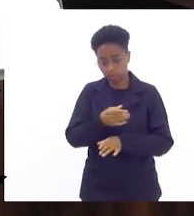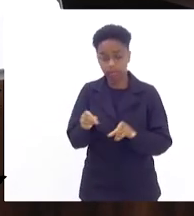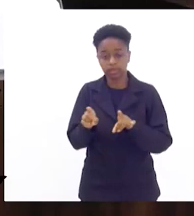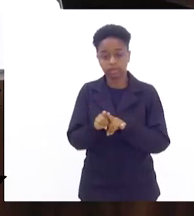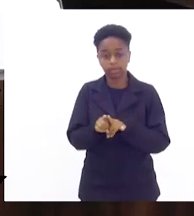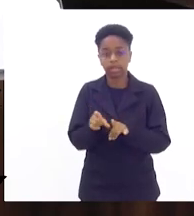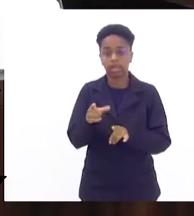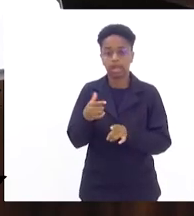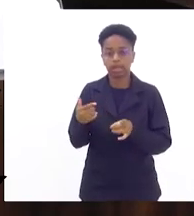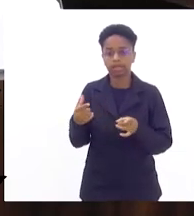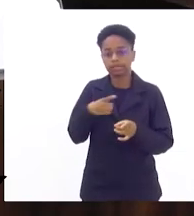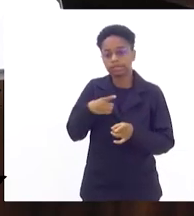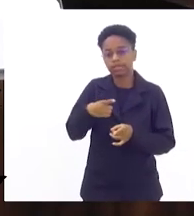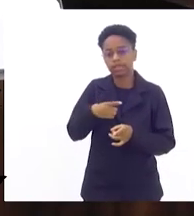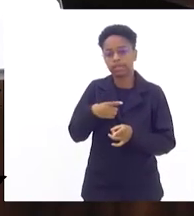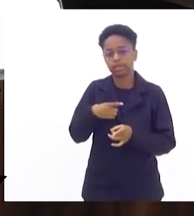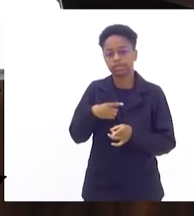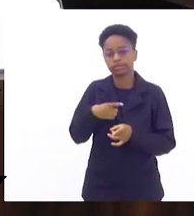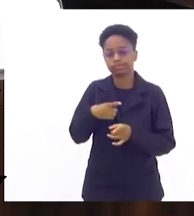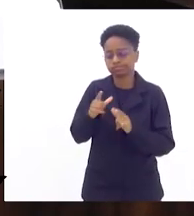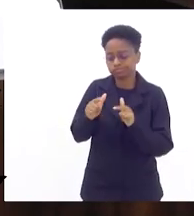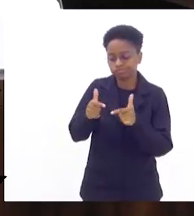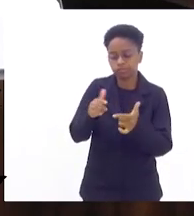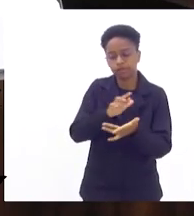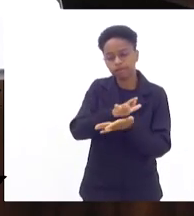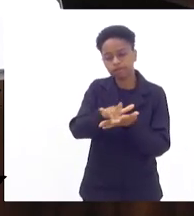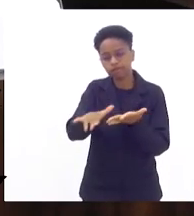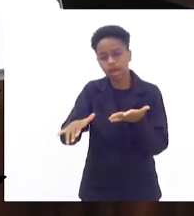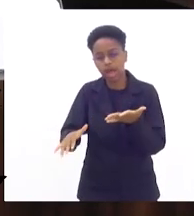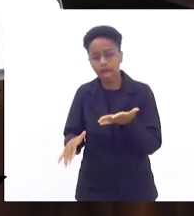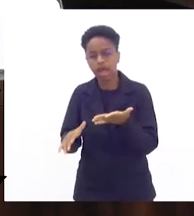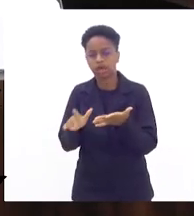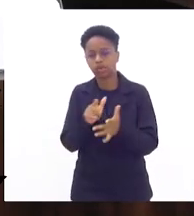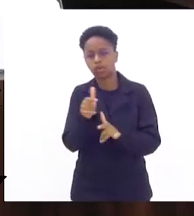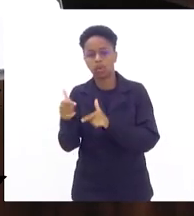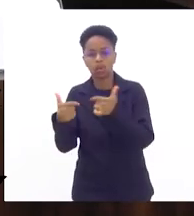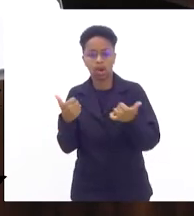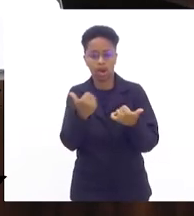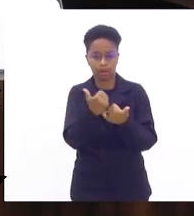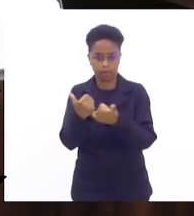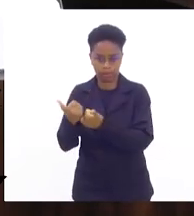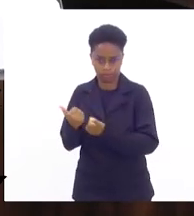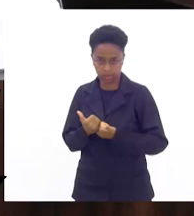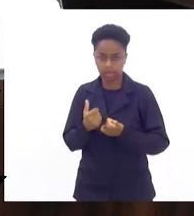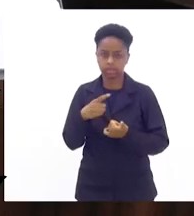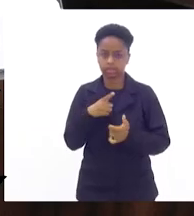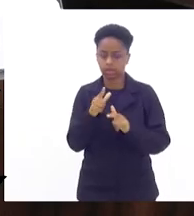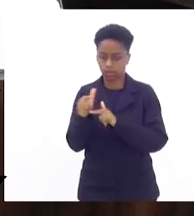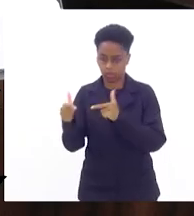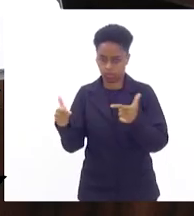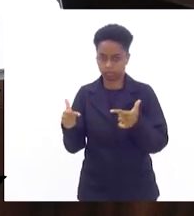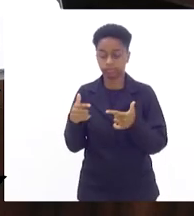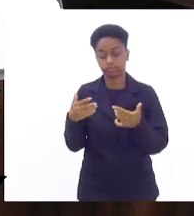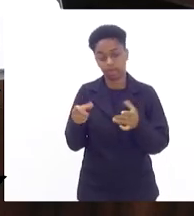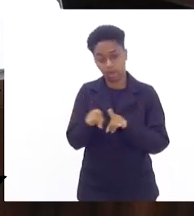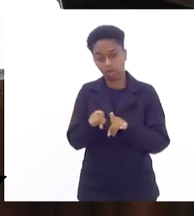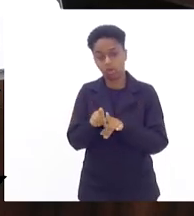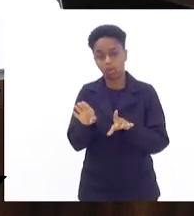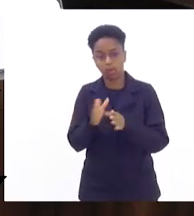e temos, além disso, a agência tem diversas outras, né, apoios, tem diversos outros apoios, alguns, inclusive,